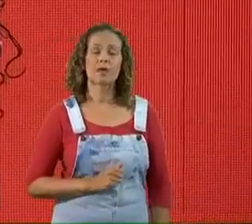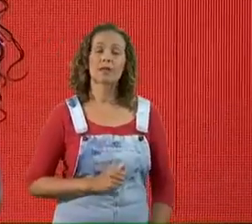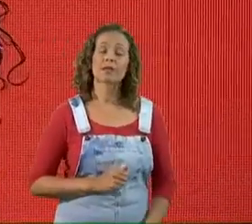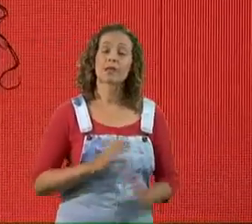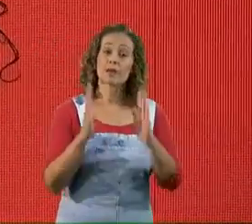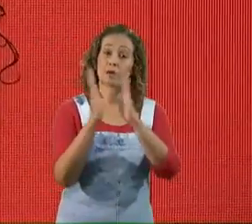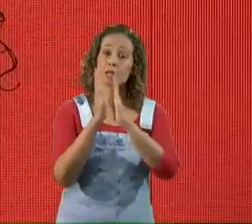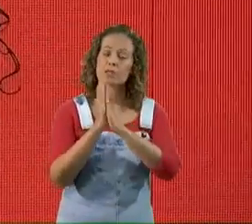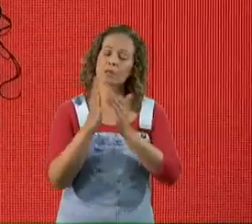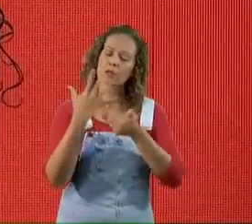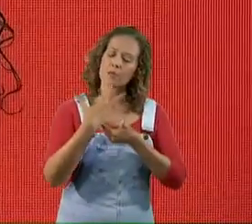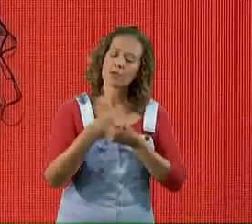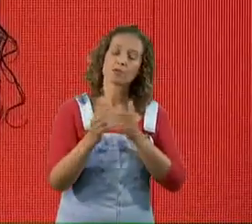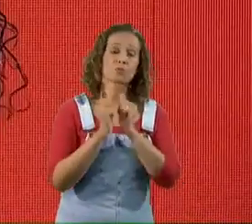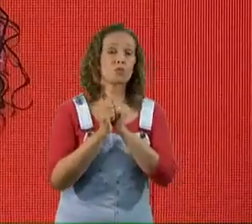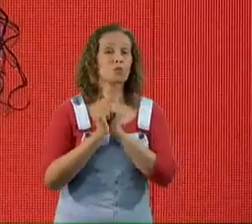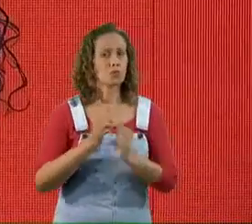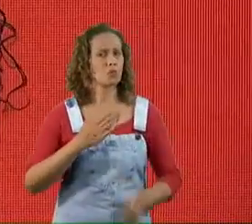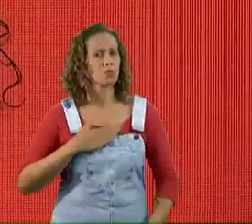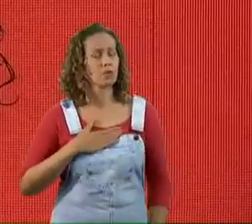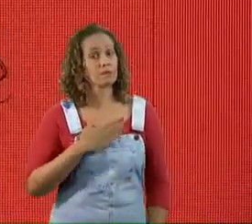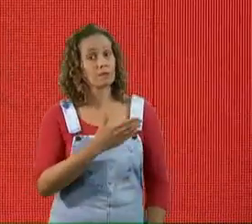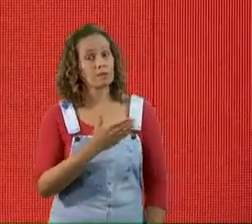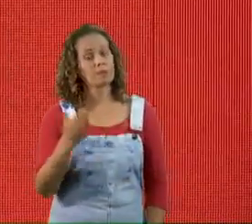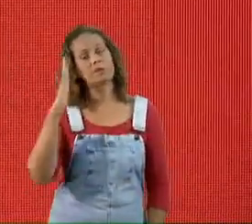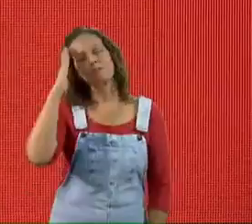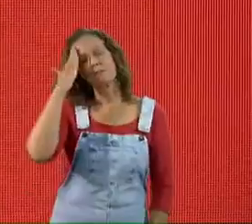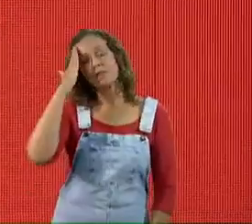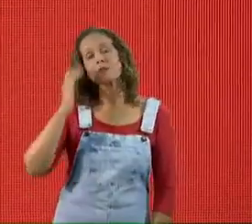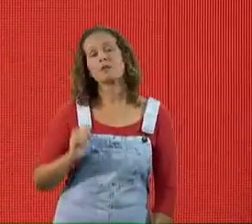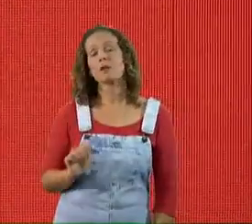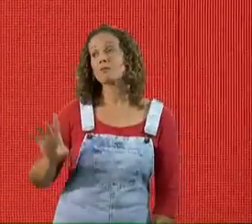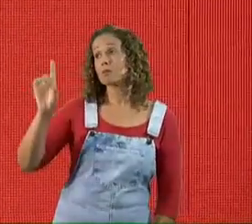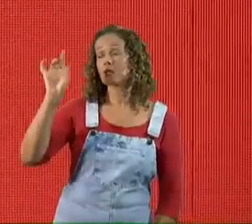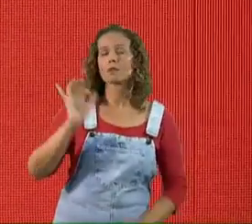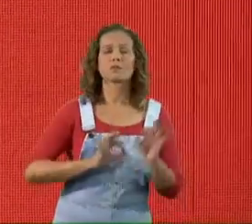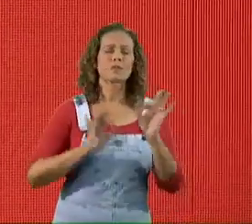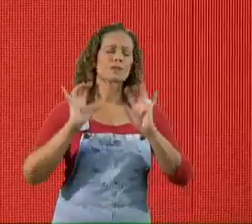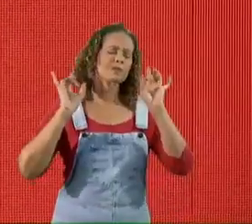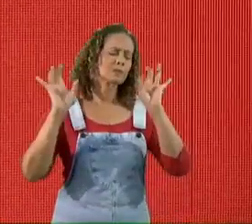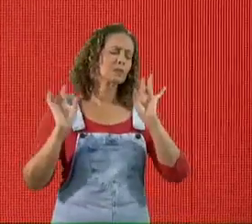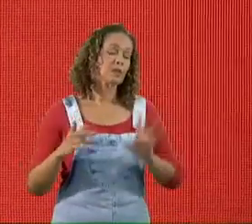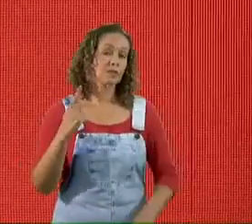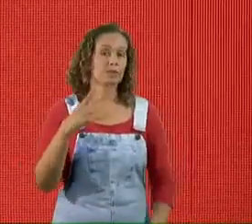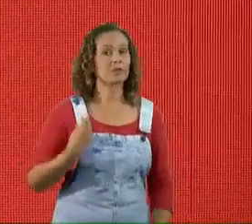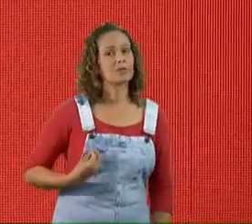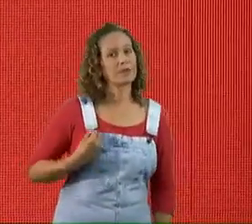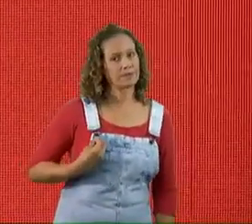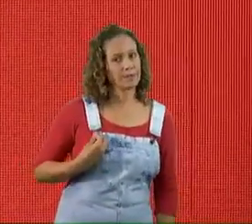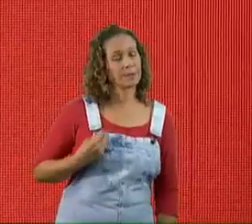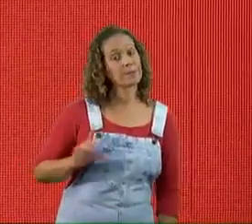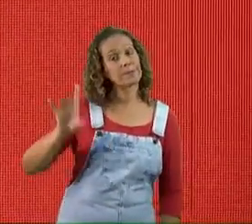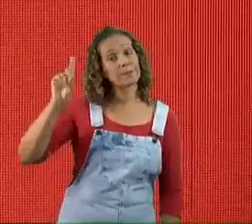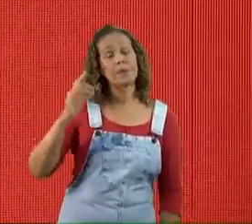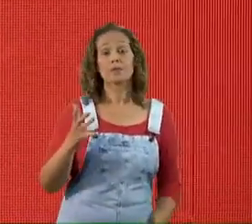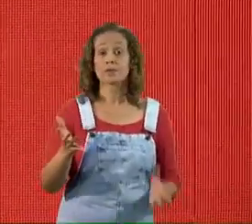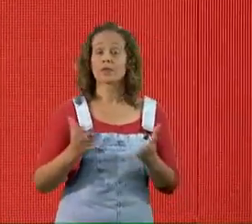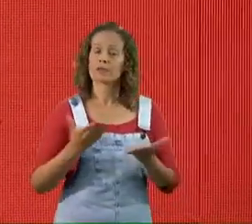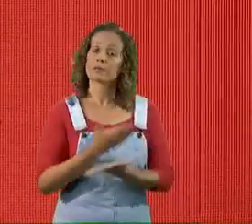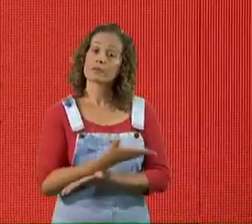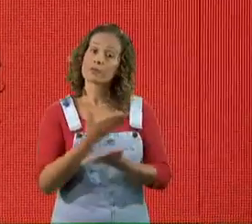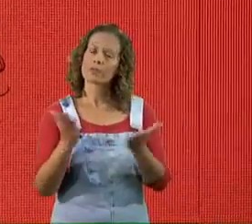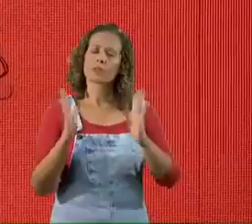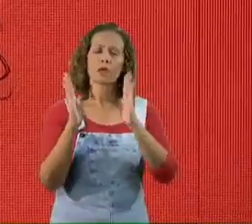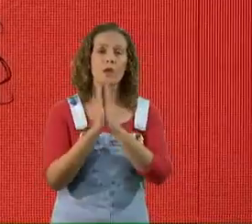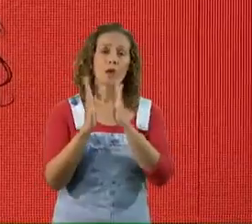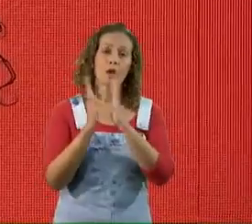essa oração comigo. Que você entendeu que Deus tem um plano muito especial para a sua vida. E tudo que Deus quer é que você faça uma